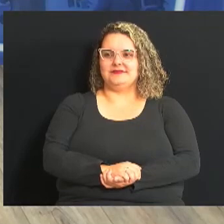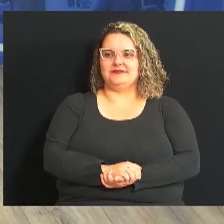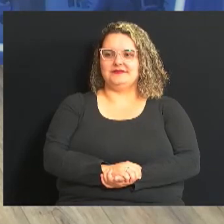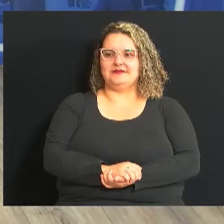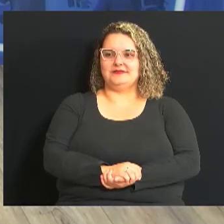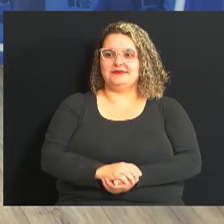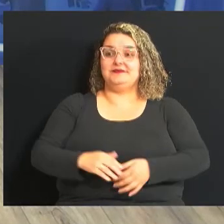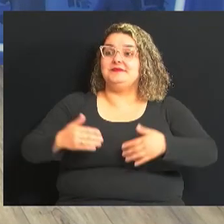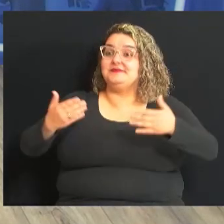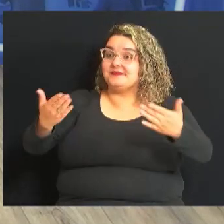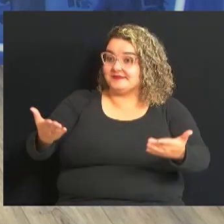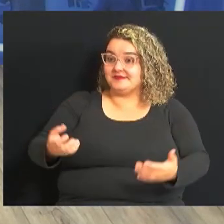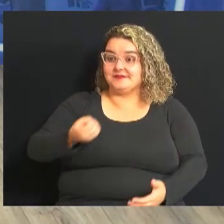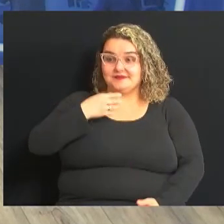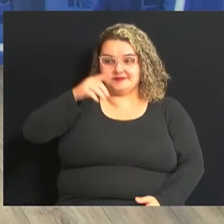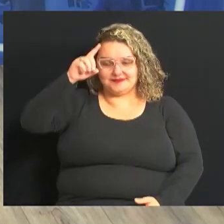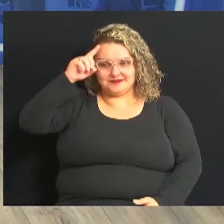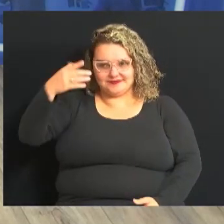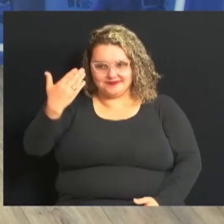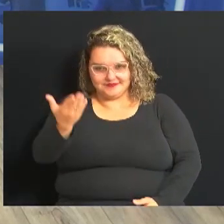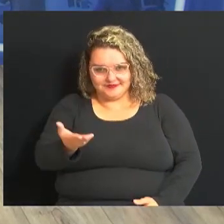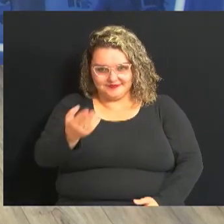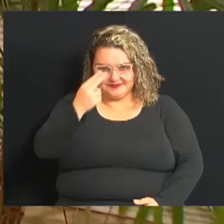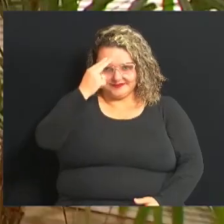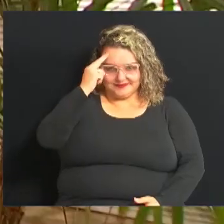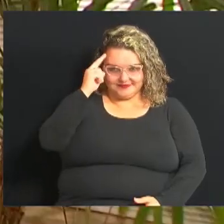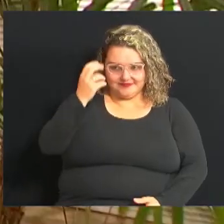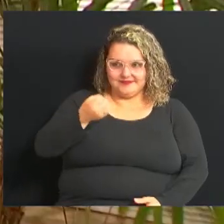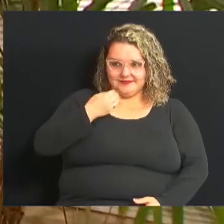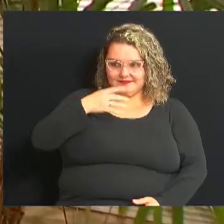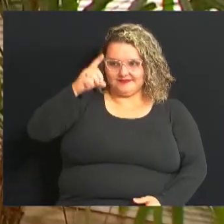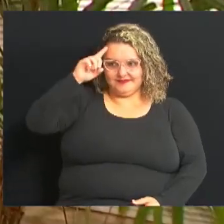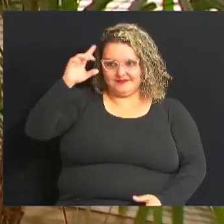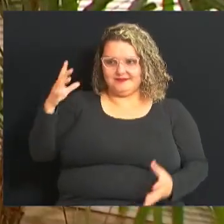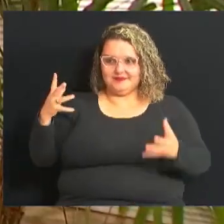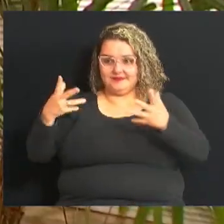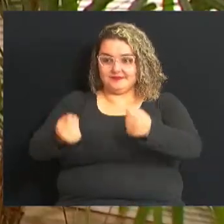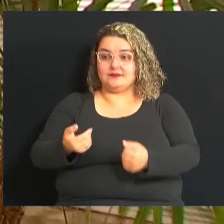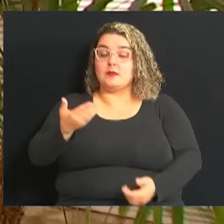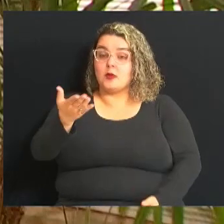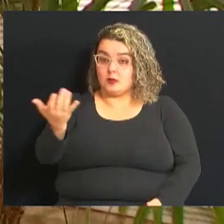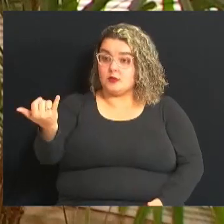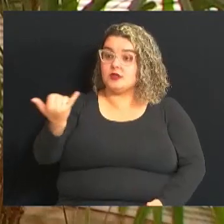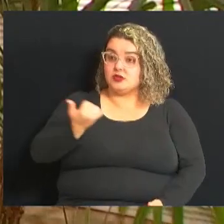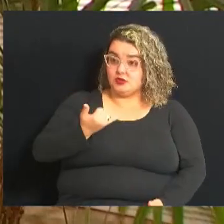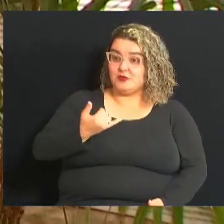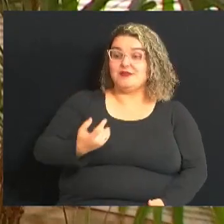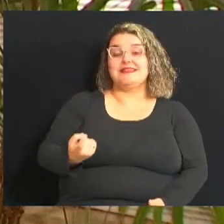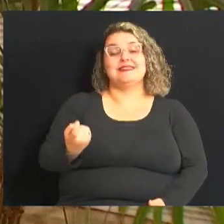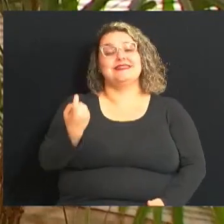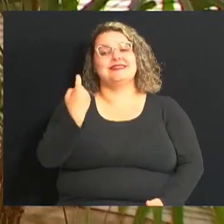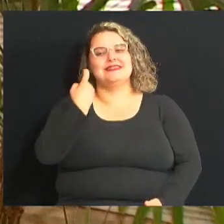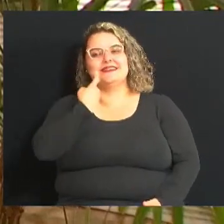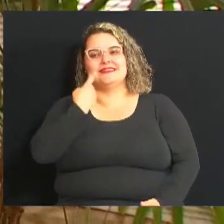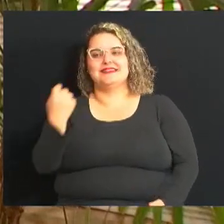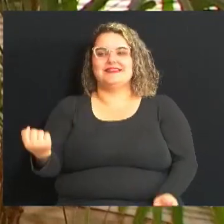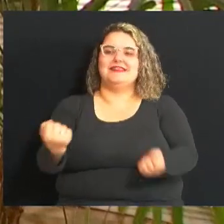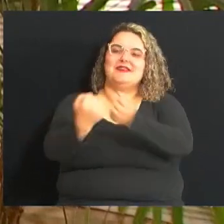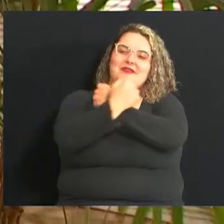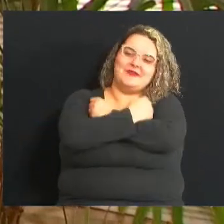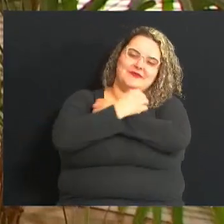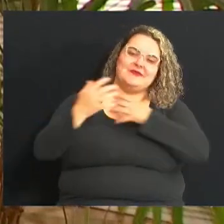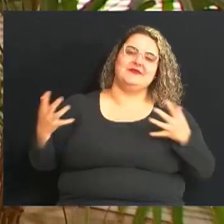Pois é, bom dia para você, Gabriel Castro, bom dia para todo mundo. Como você disse, sextou. Um abraço para toda a